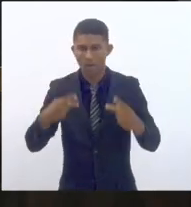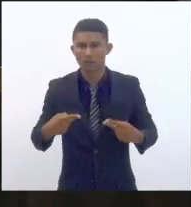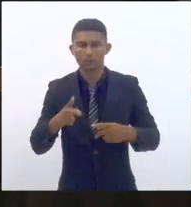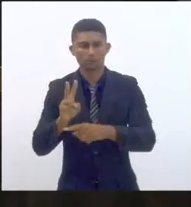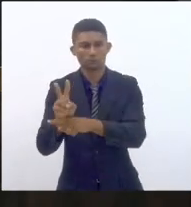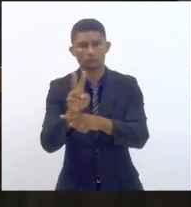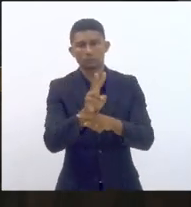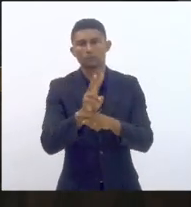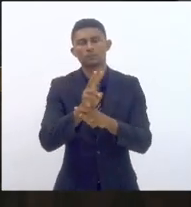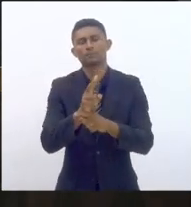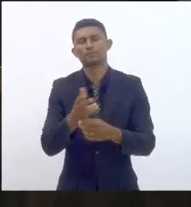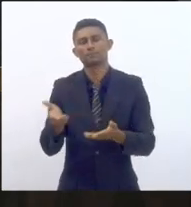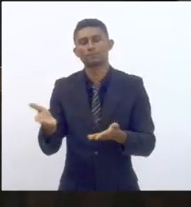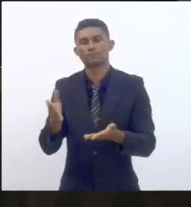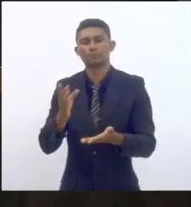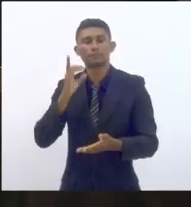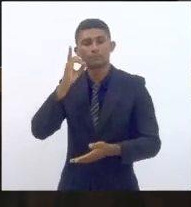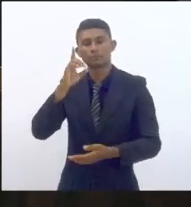Monteiro.